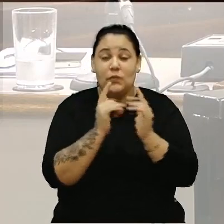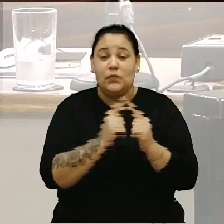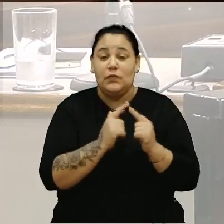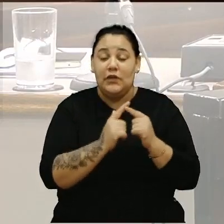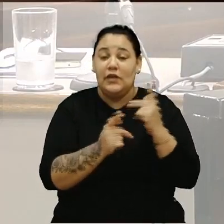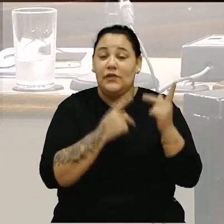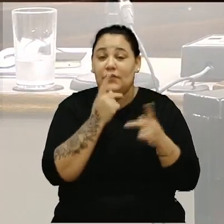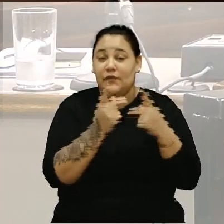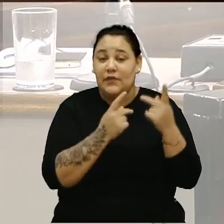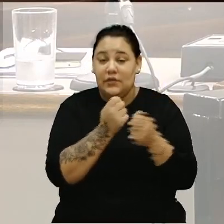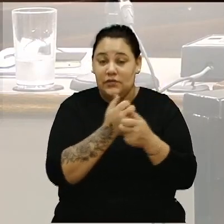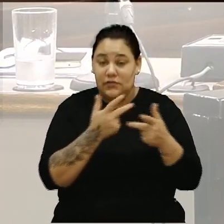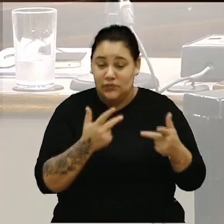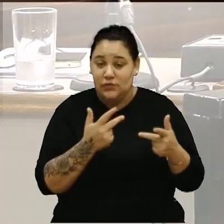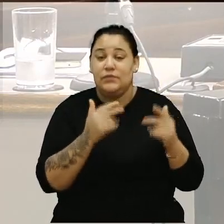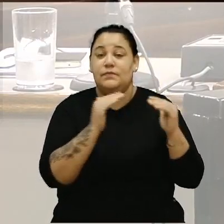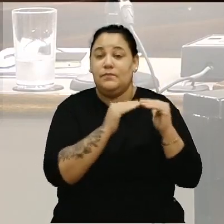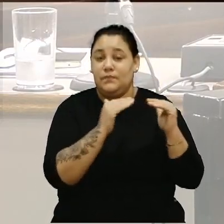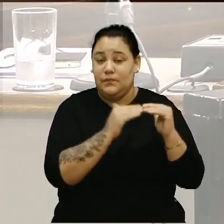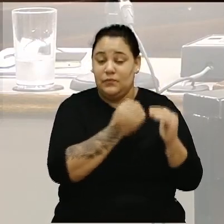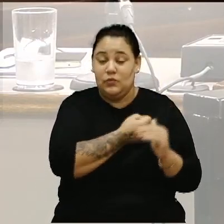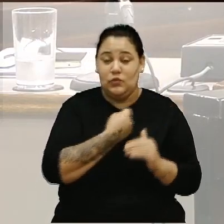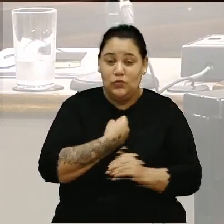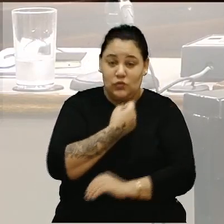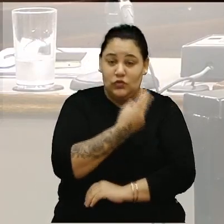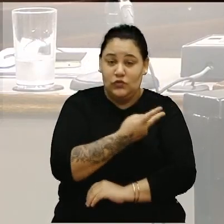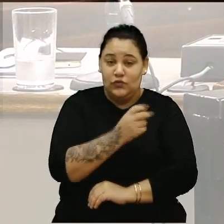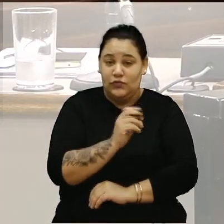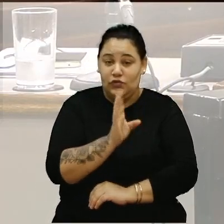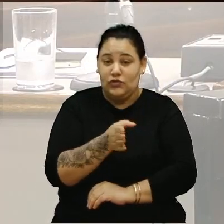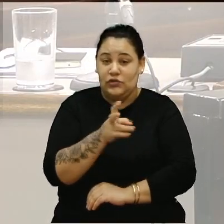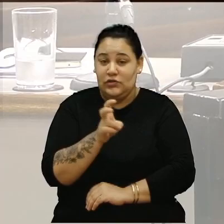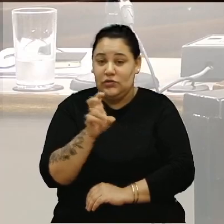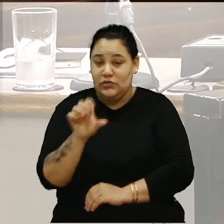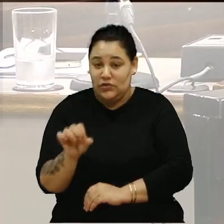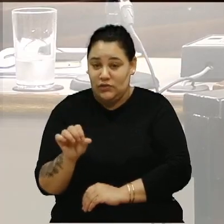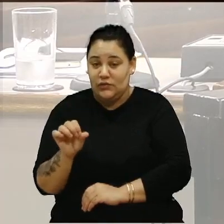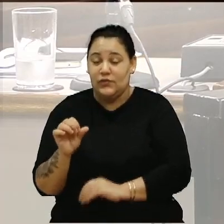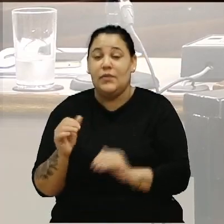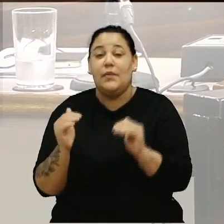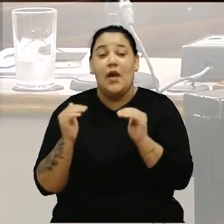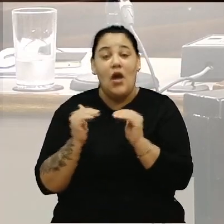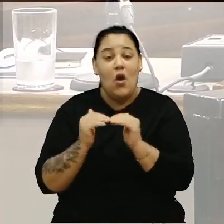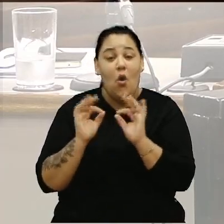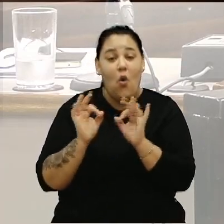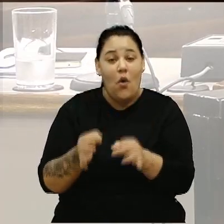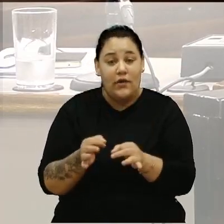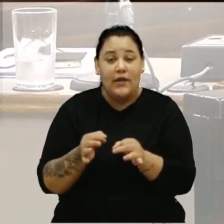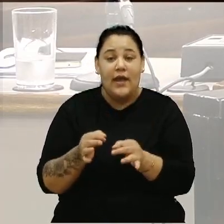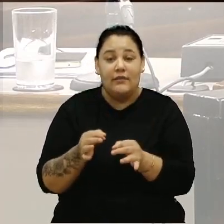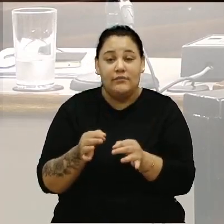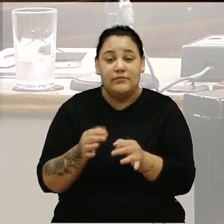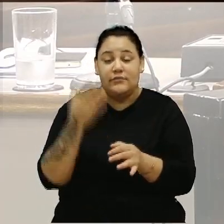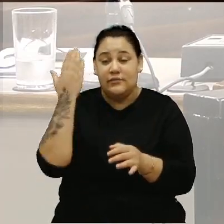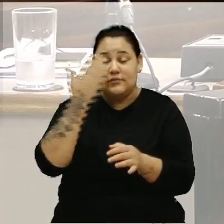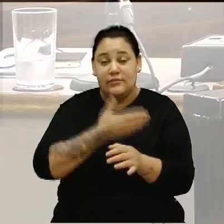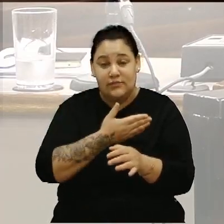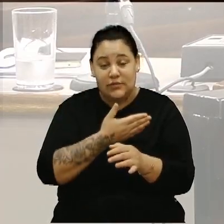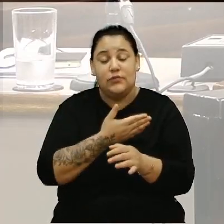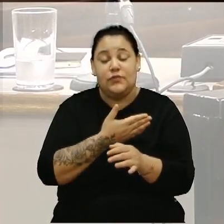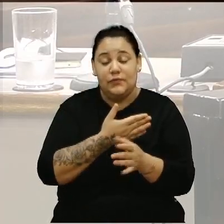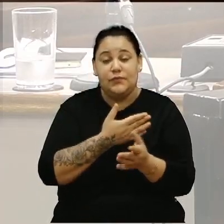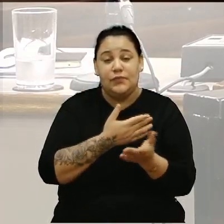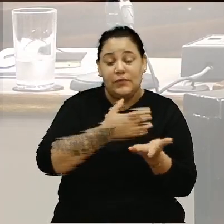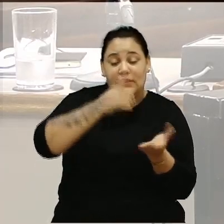da ação civil originária, número 2059, pela concordância na quitação da dívida pública do Estado do Rio Grande do Sul com a